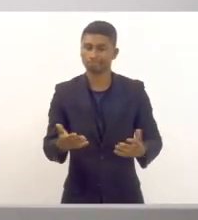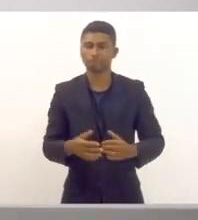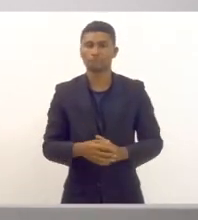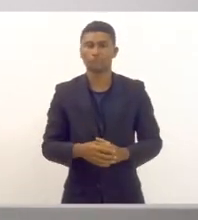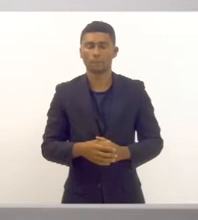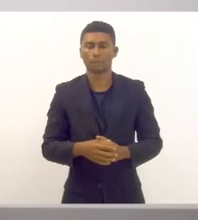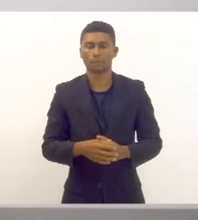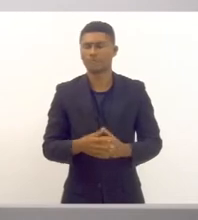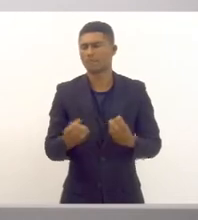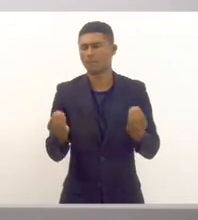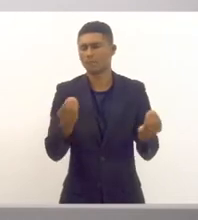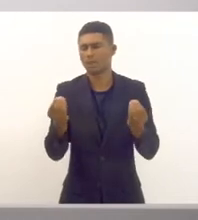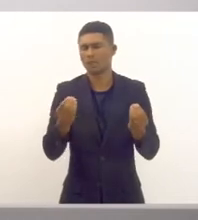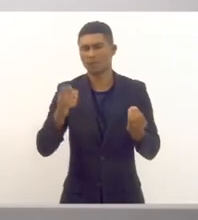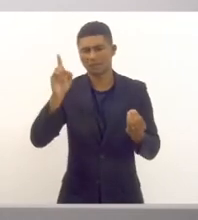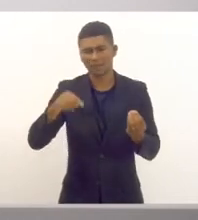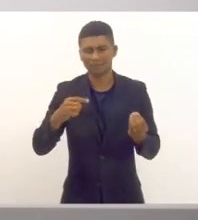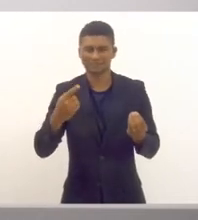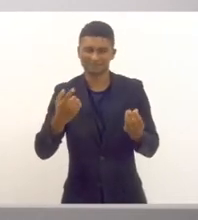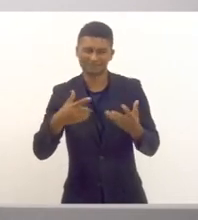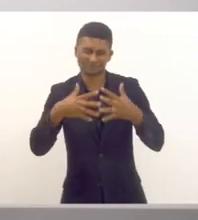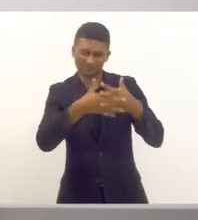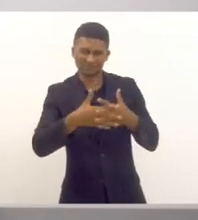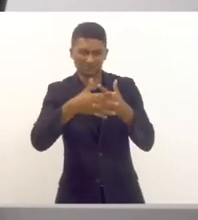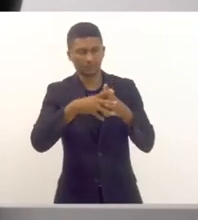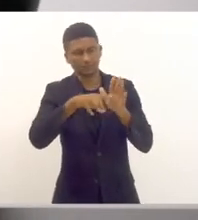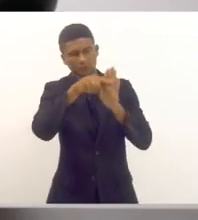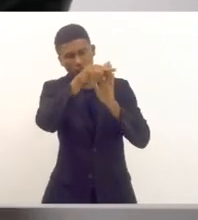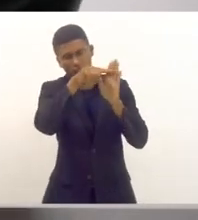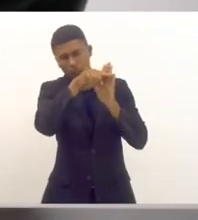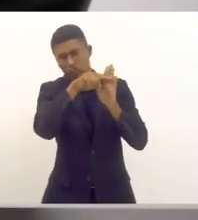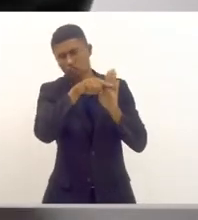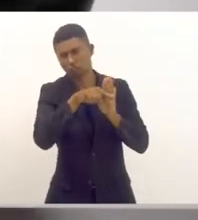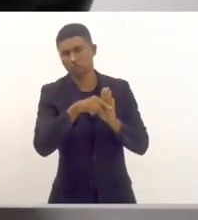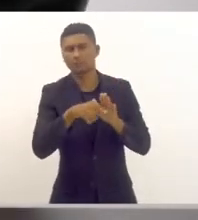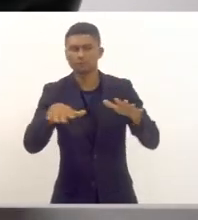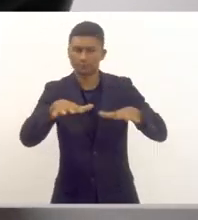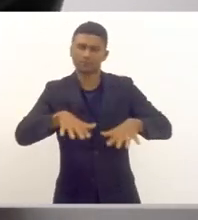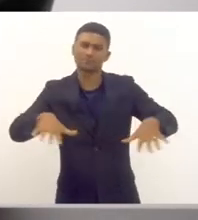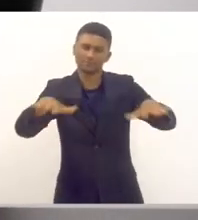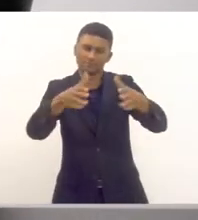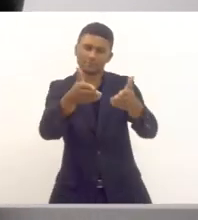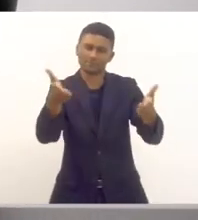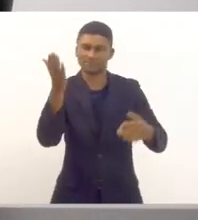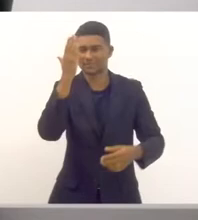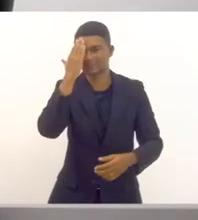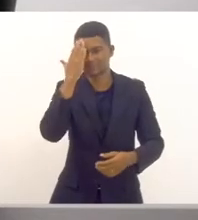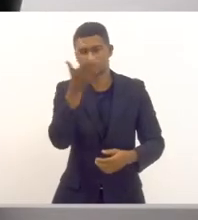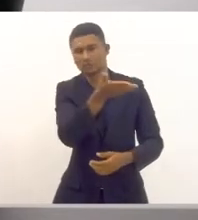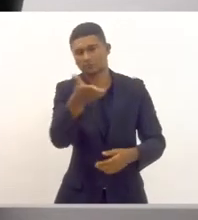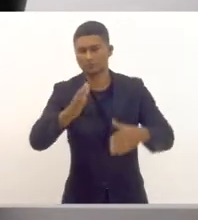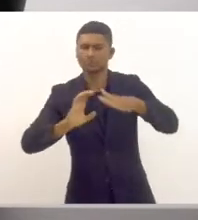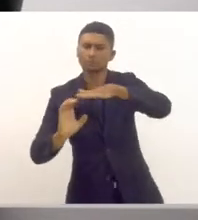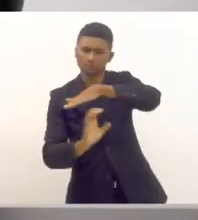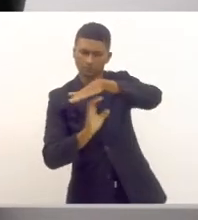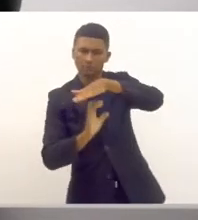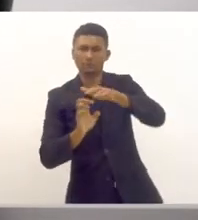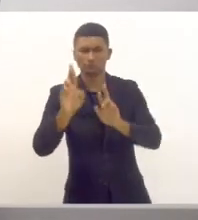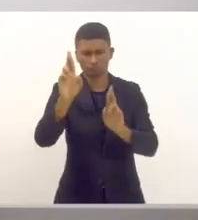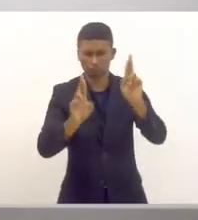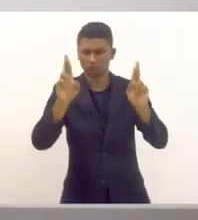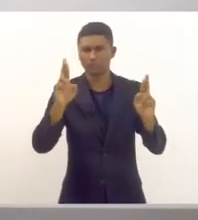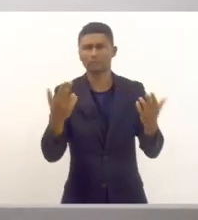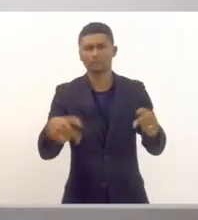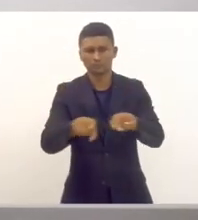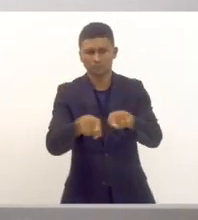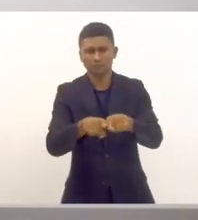no aspecto da vistoria, que, como todos sabem, aqui são empresários e